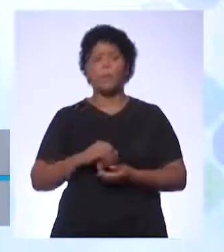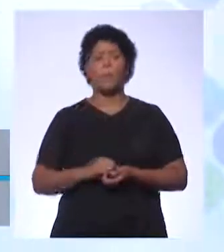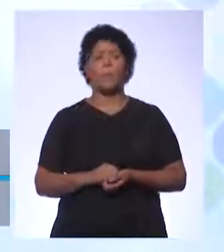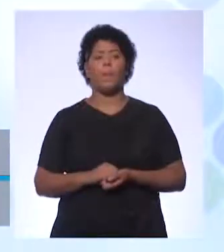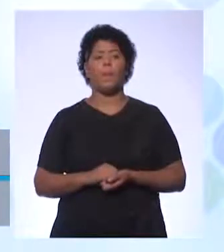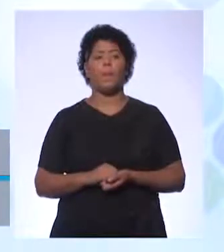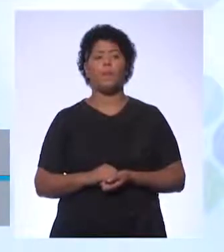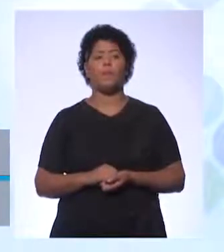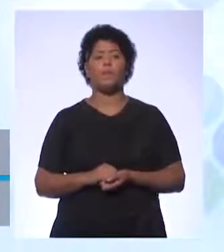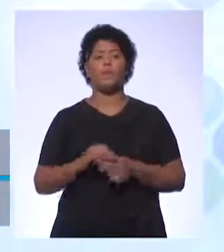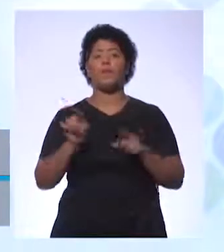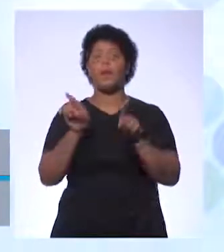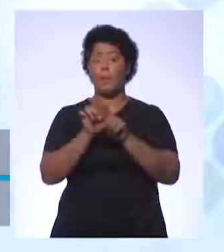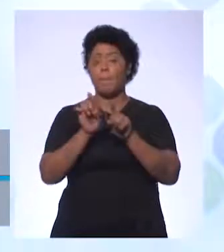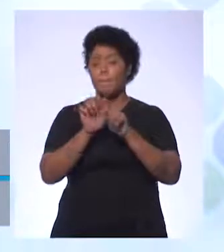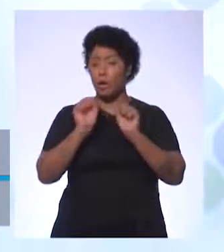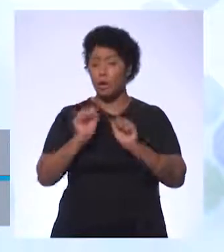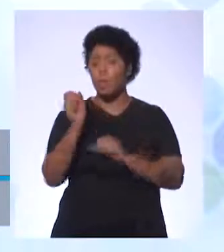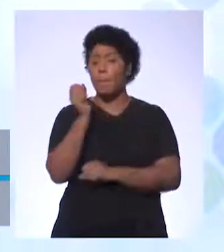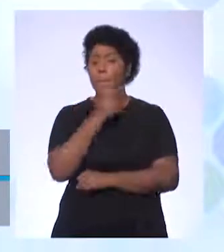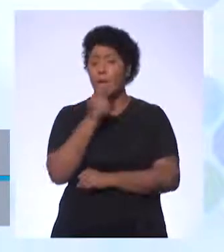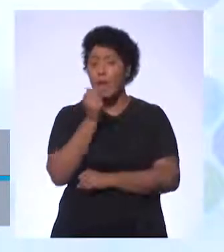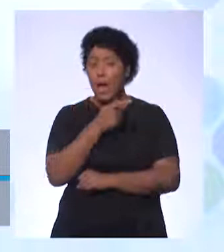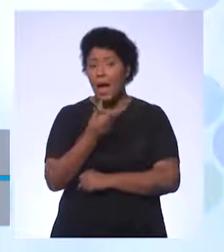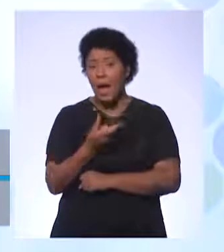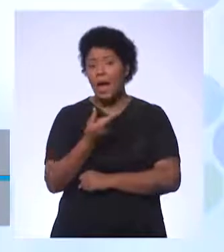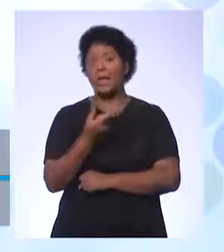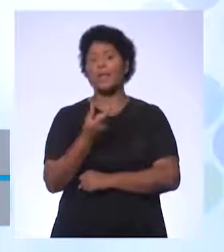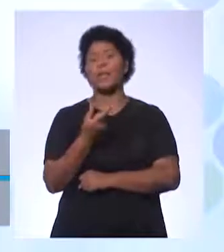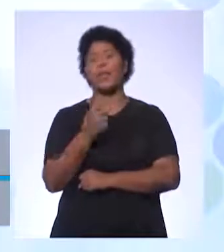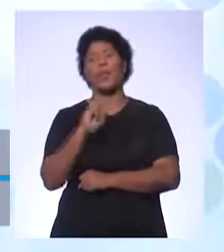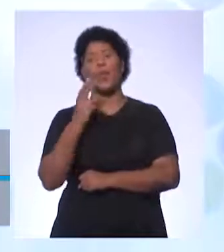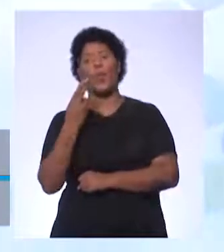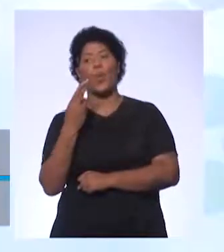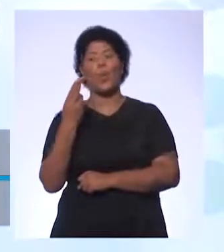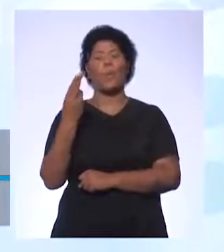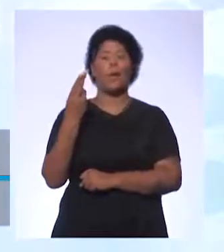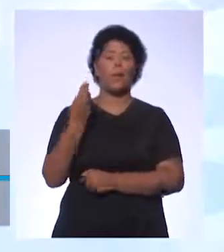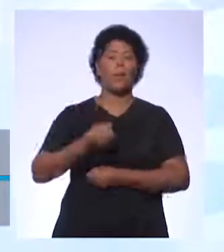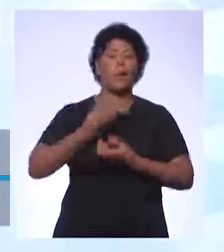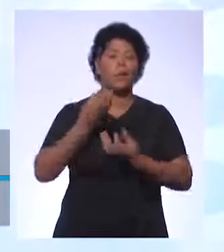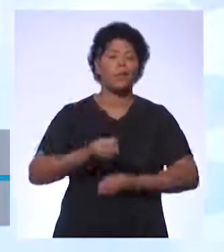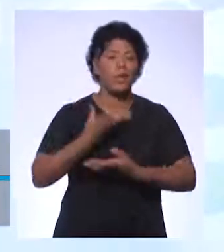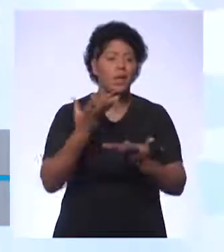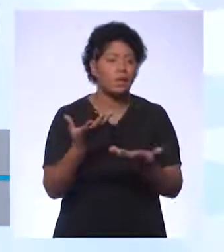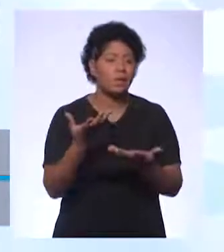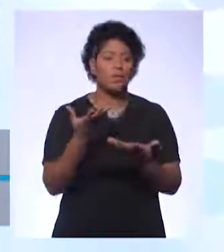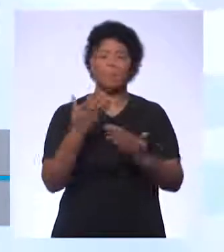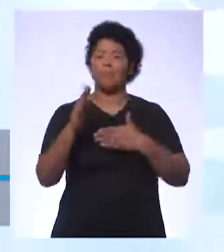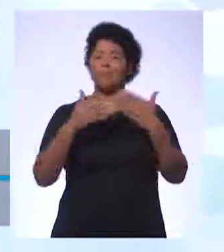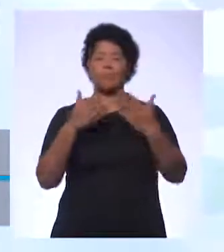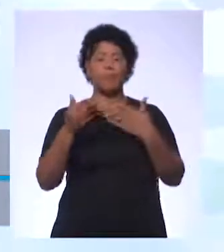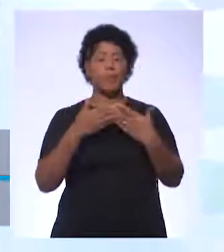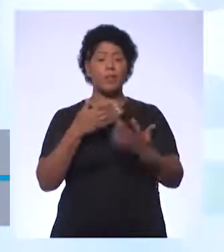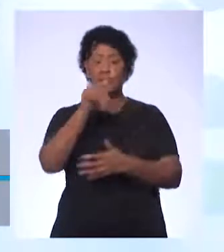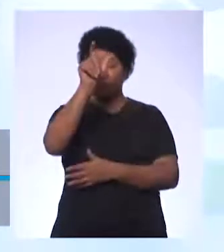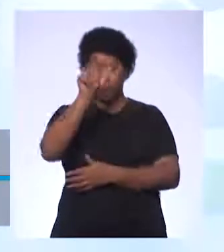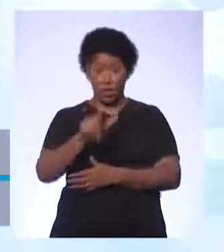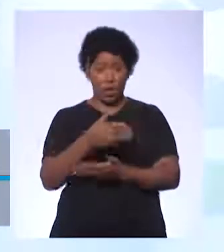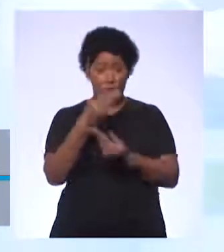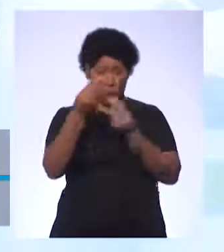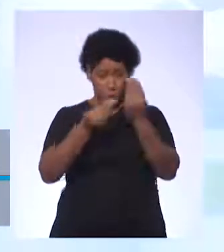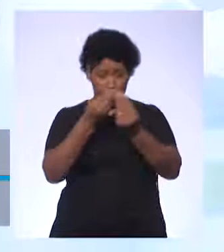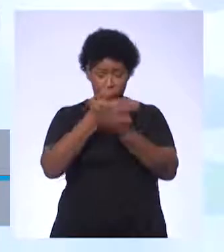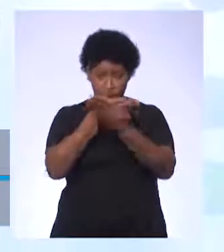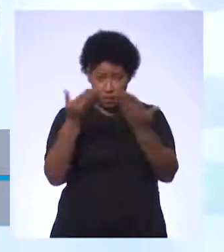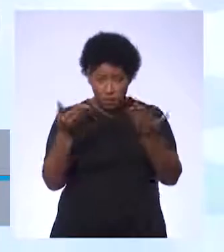pode parodiar, pode colocar nos meios atuais, enfim, é a criatividade nesse momento da produção e pensar como será o